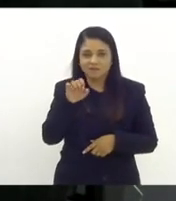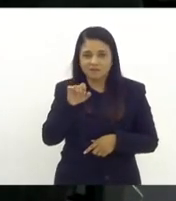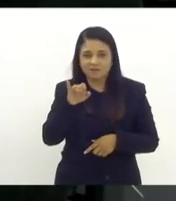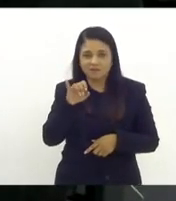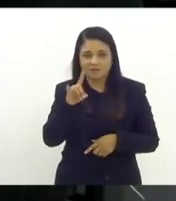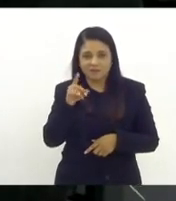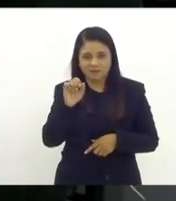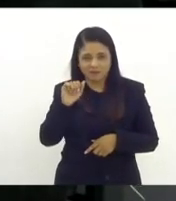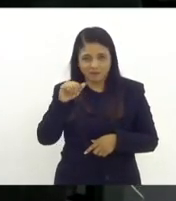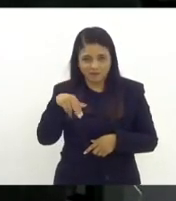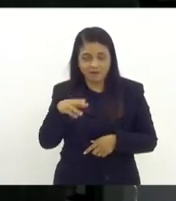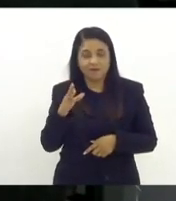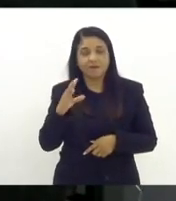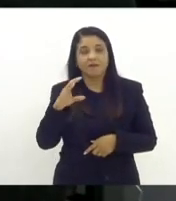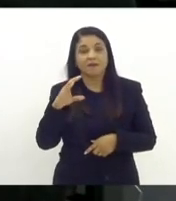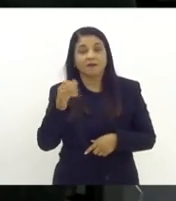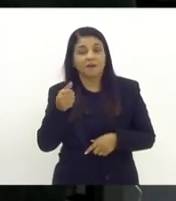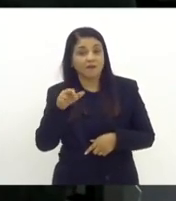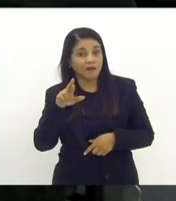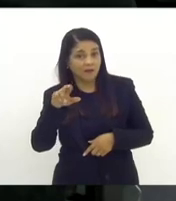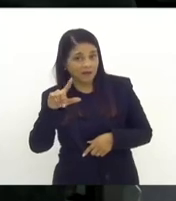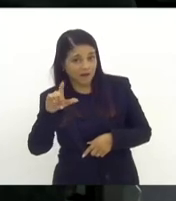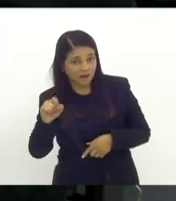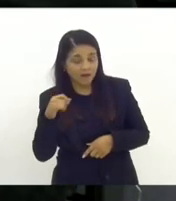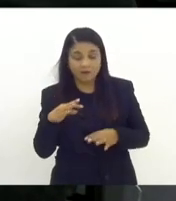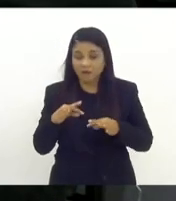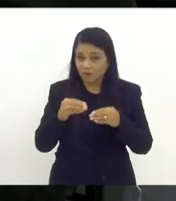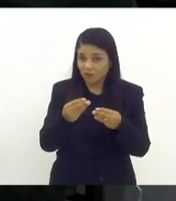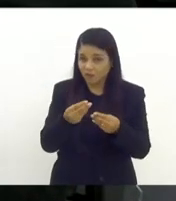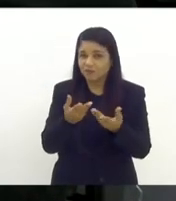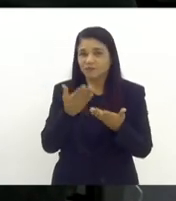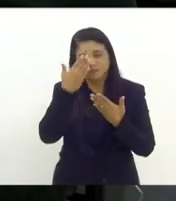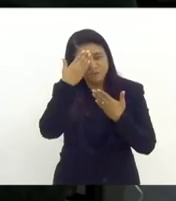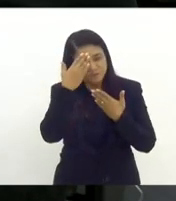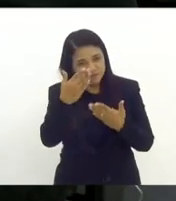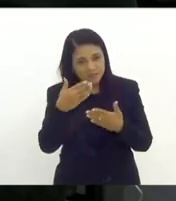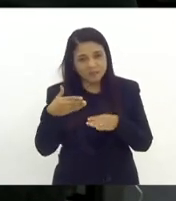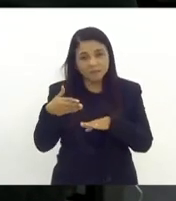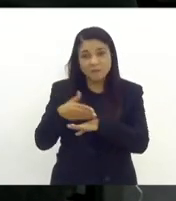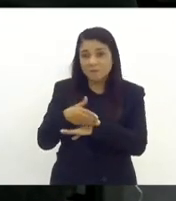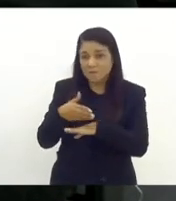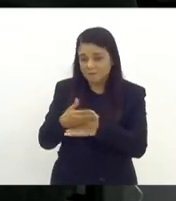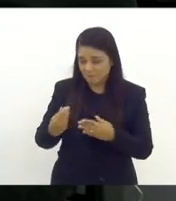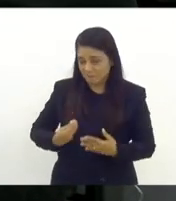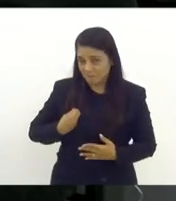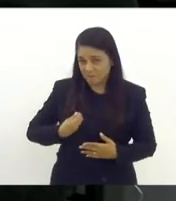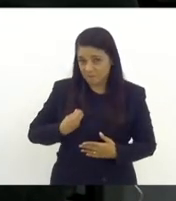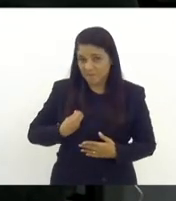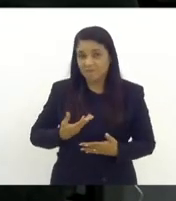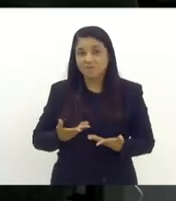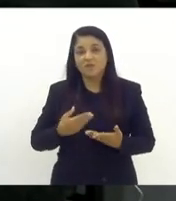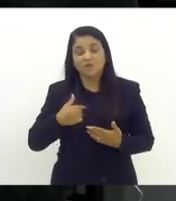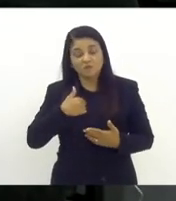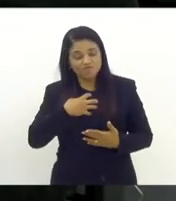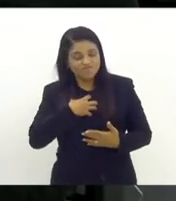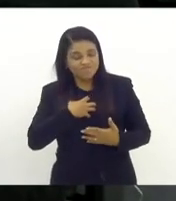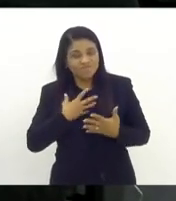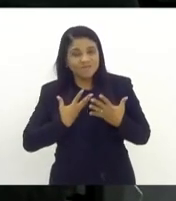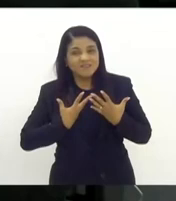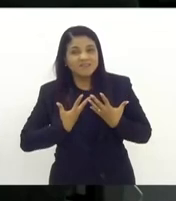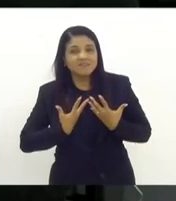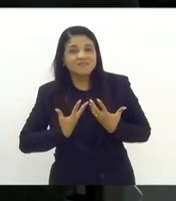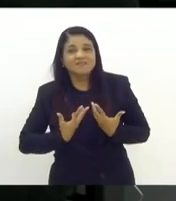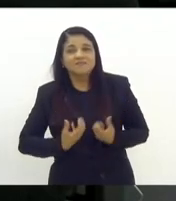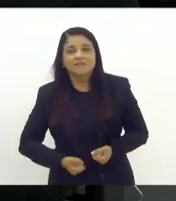a todos obrigada por mais uma vez está aqui presente e assim eu me sinto cansada porque